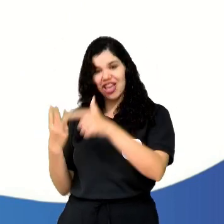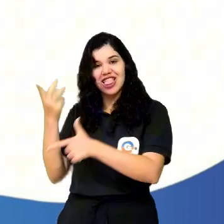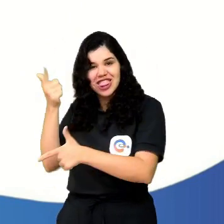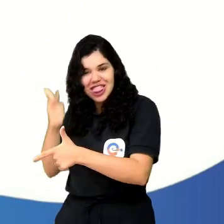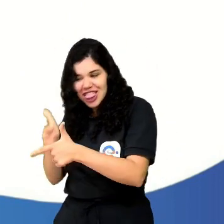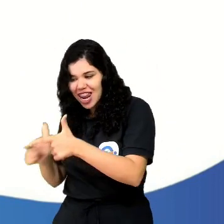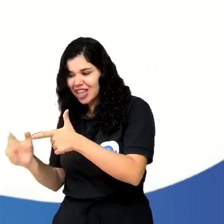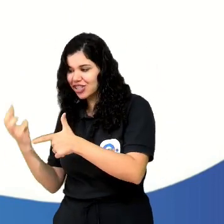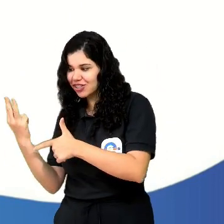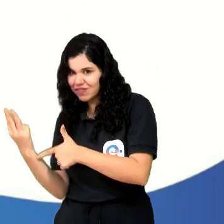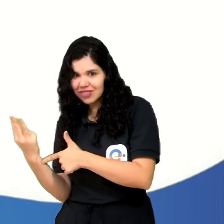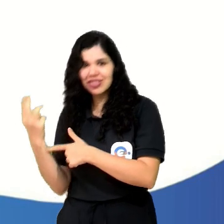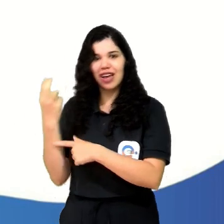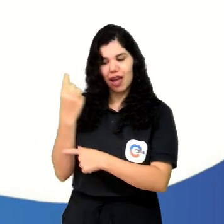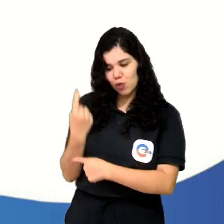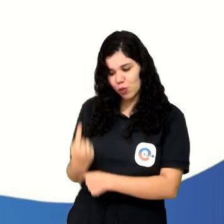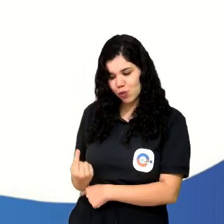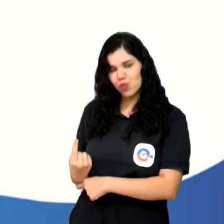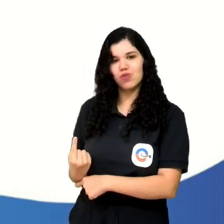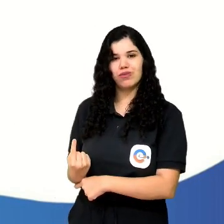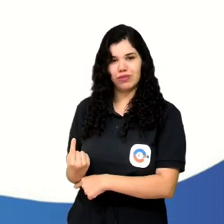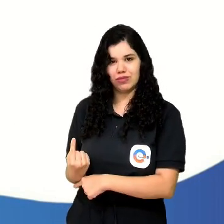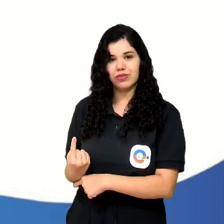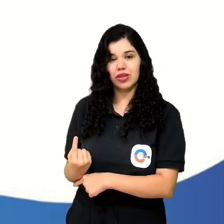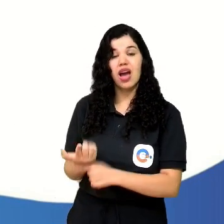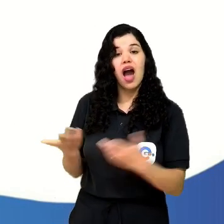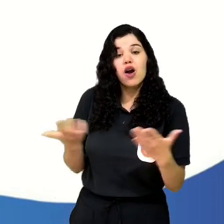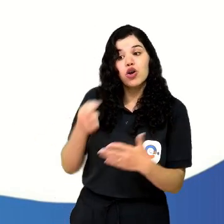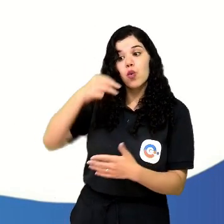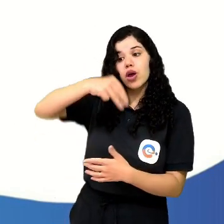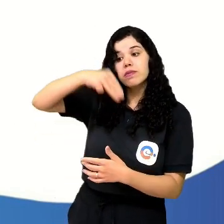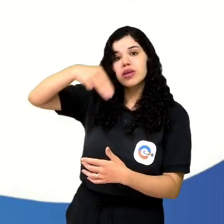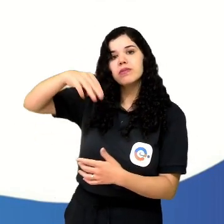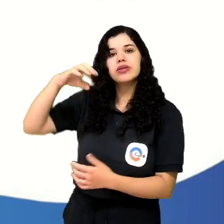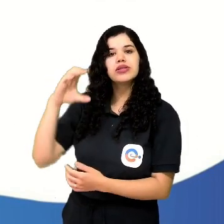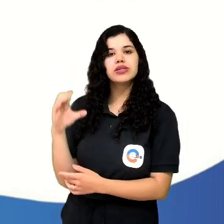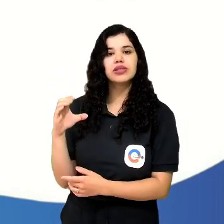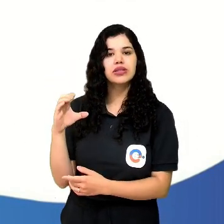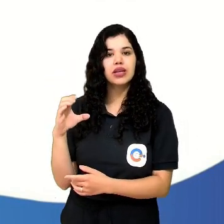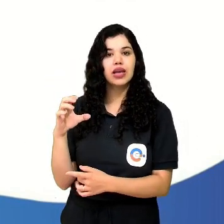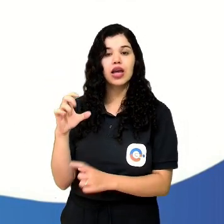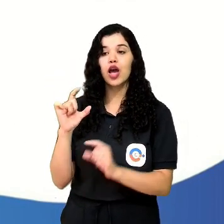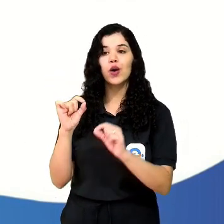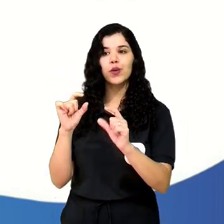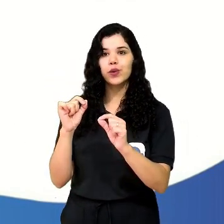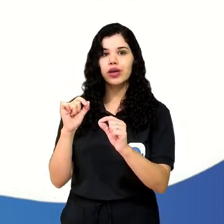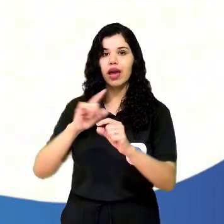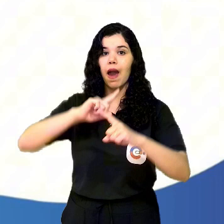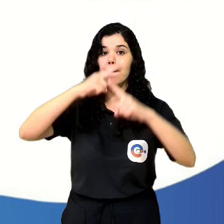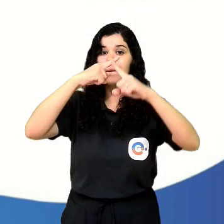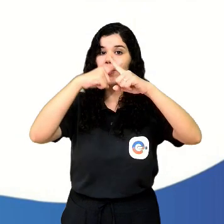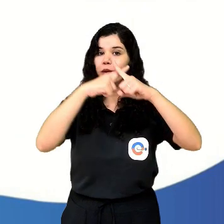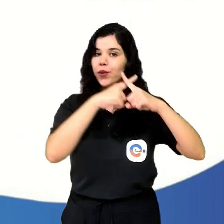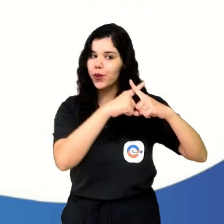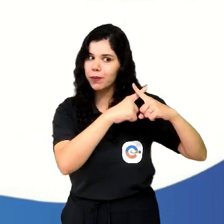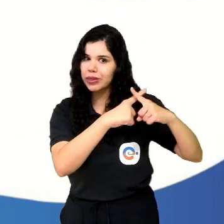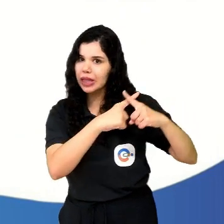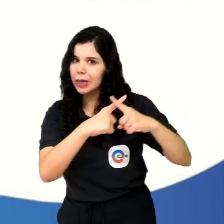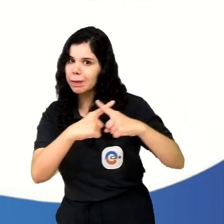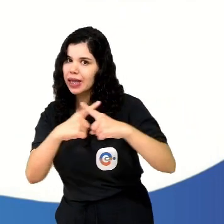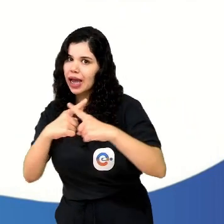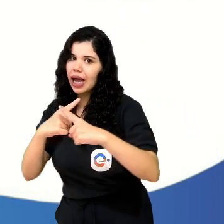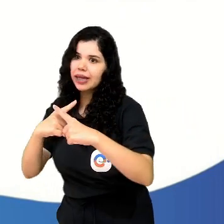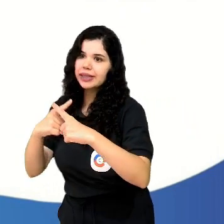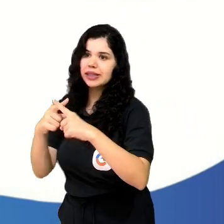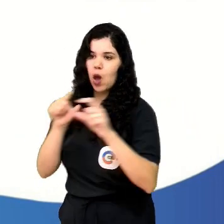3 dividido por 3, 1. O MMC, pessoal, vai ser a multiplicação dos